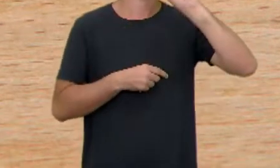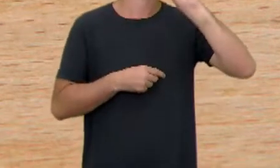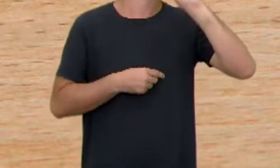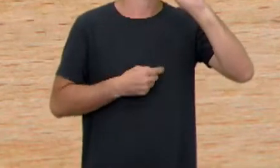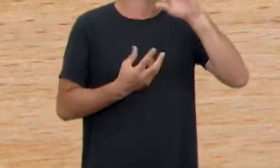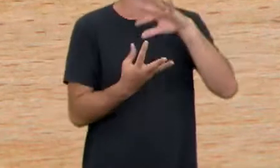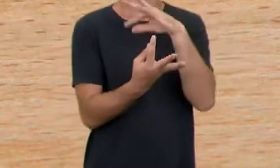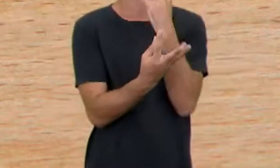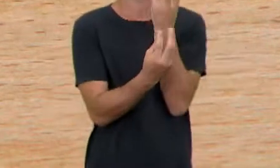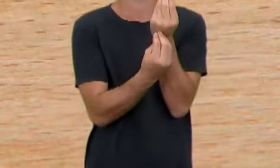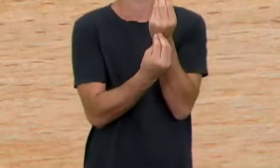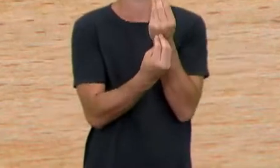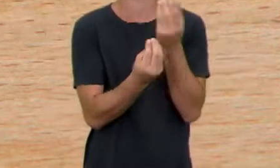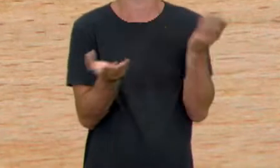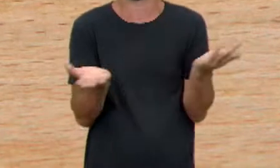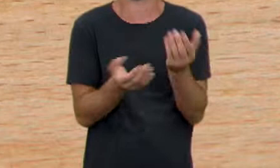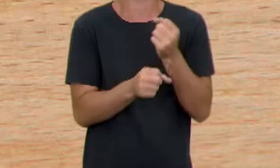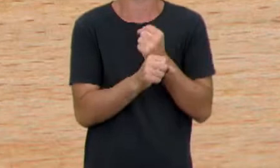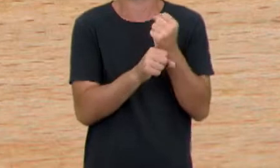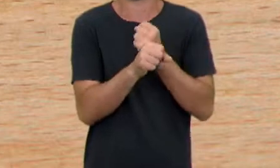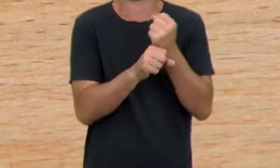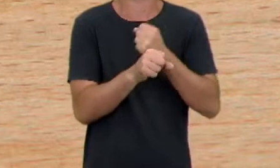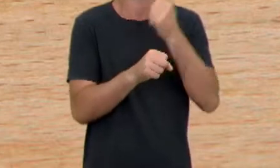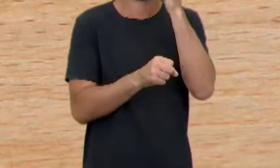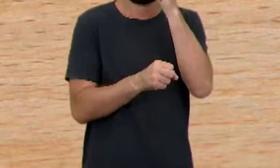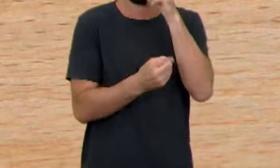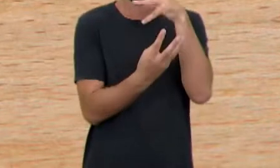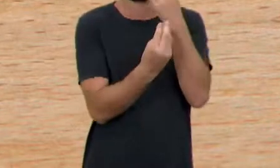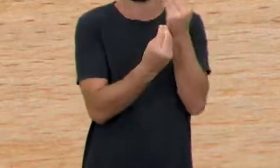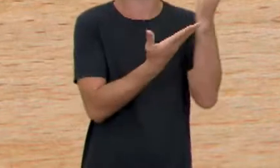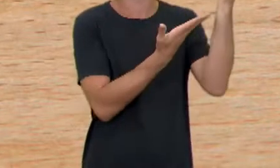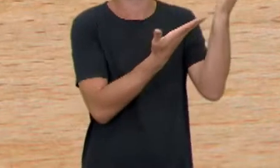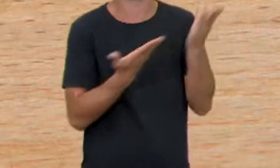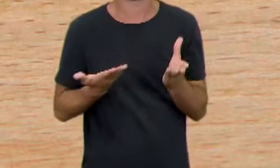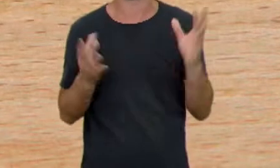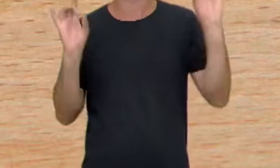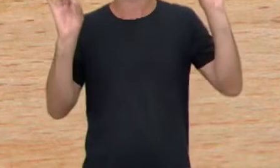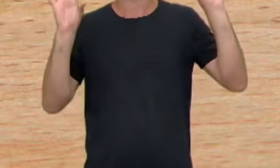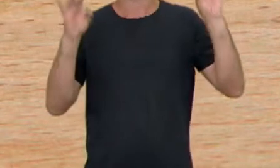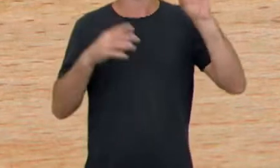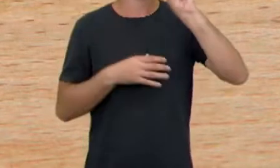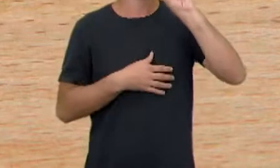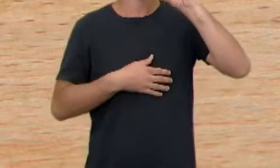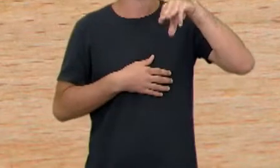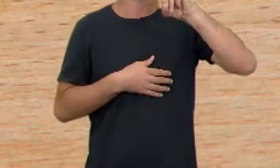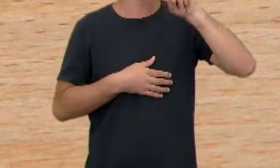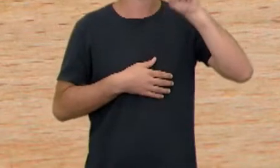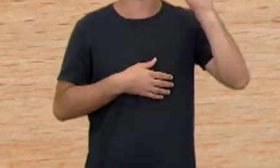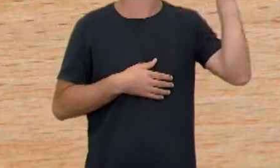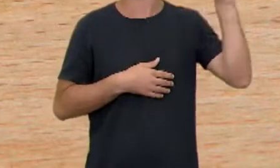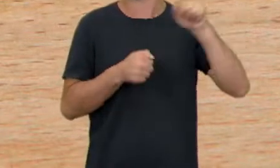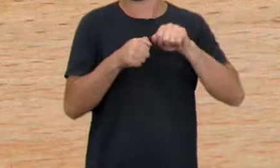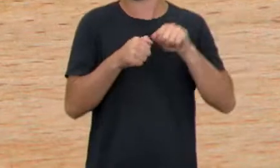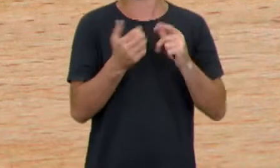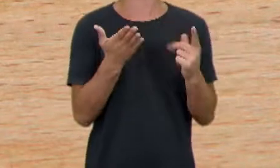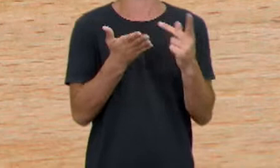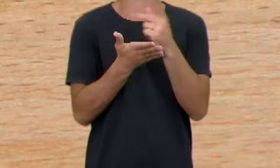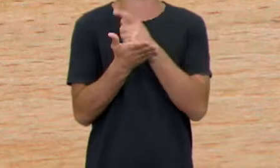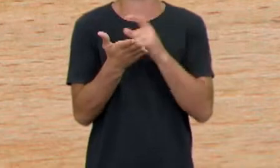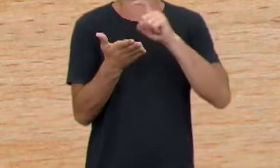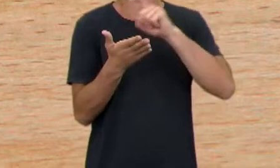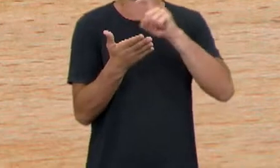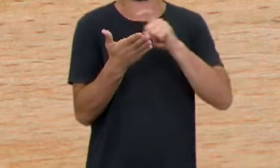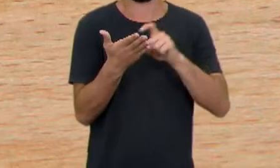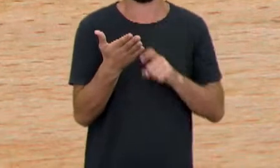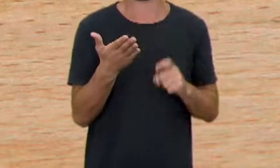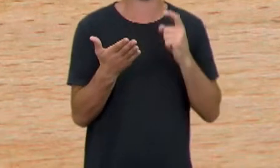esse ano tem uma artista convidada, a Simone Cis, é uma pessoa brilhante, né? Ela é do grafite, ela faz stencil, que é uma técnica do stencil.